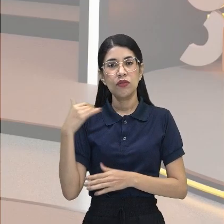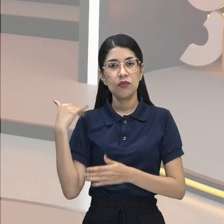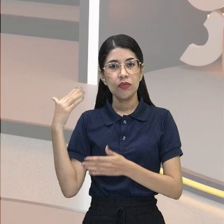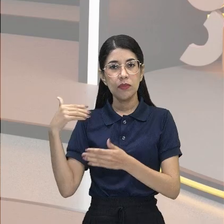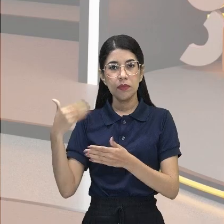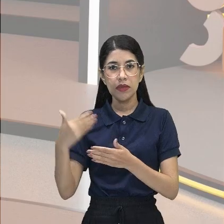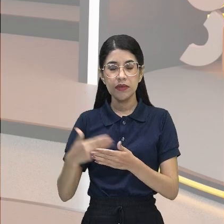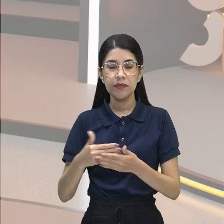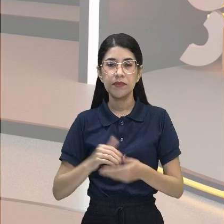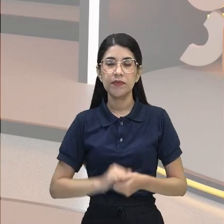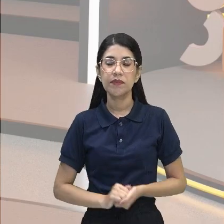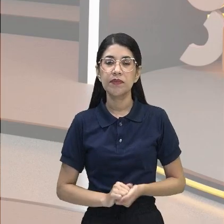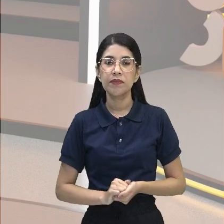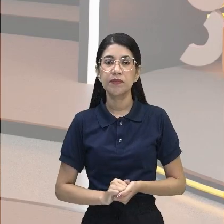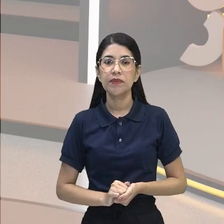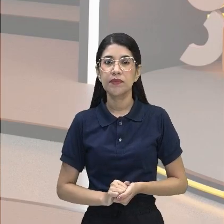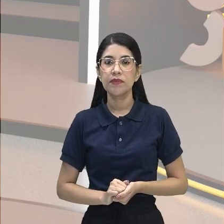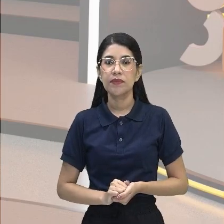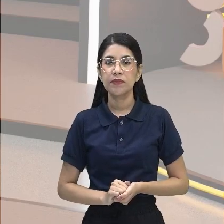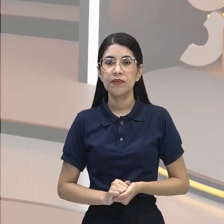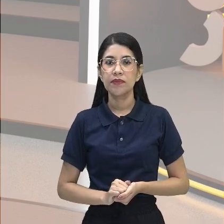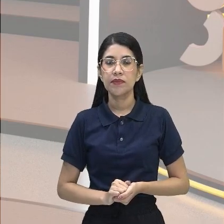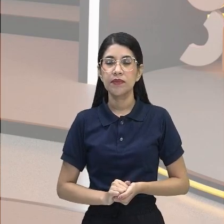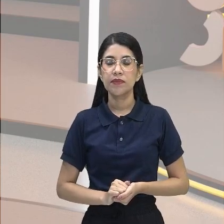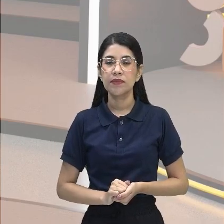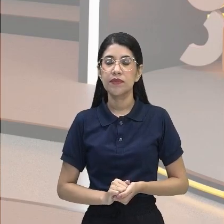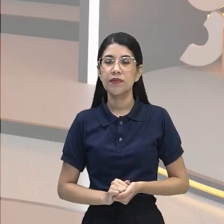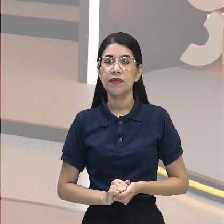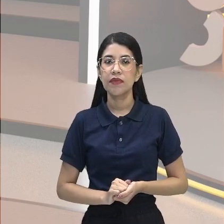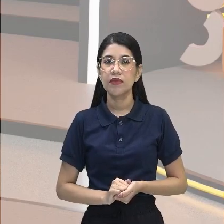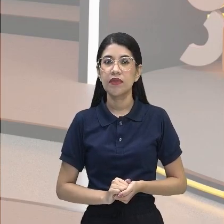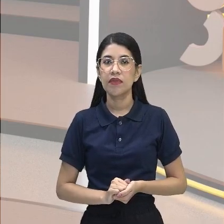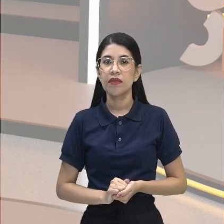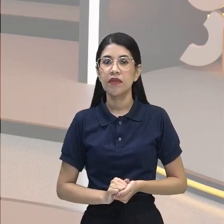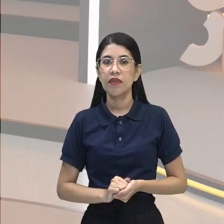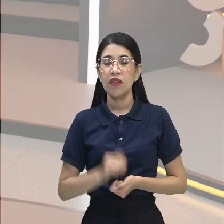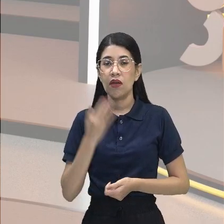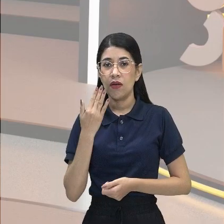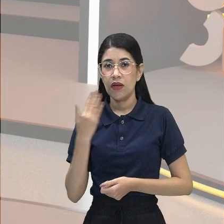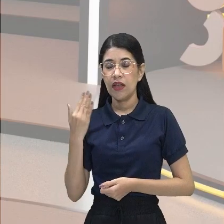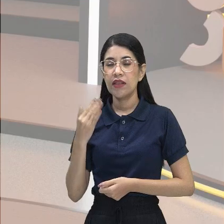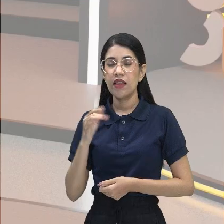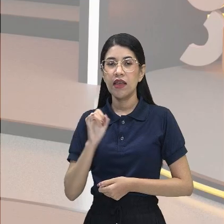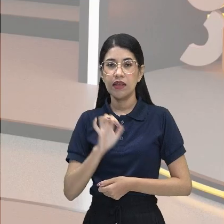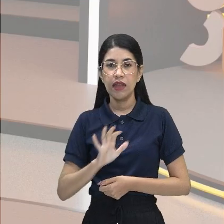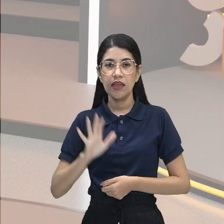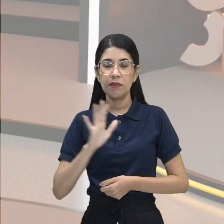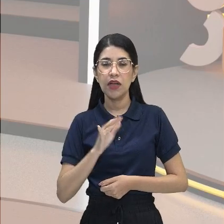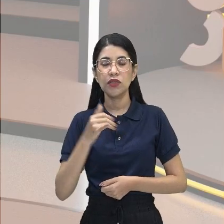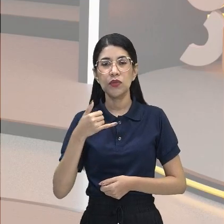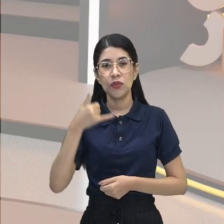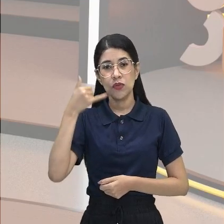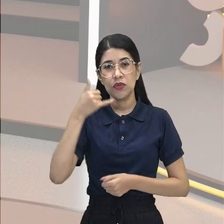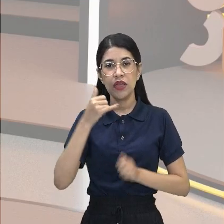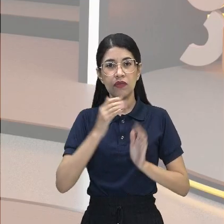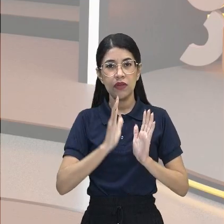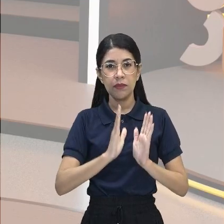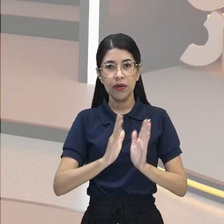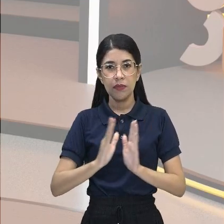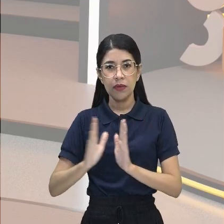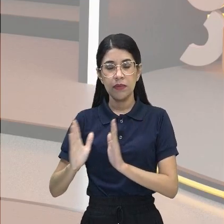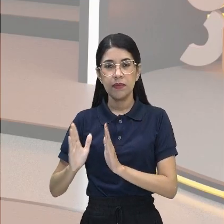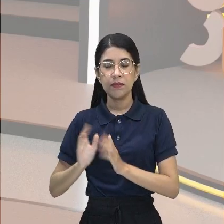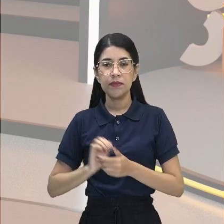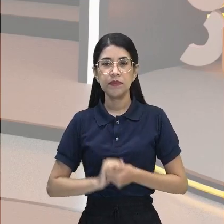comigo. Olha, nós temos aqui, para vocês observarem, os telefones, uma espécie de linha do tempo, e a gente vai verificar.